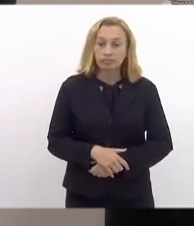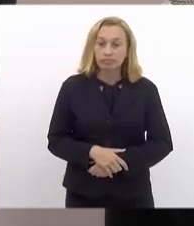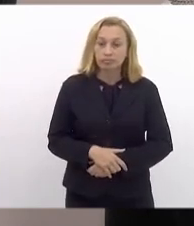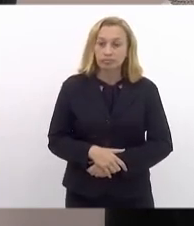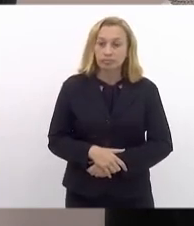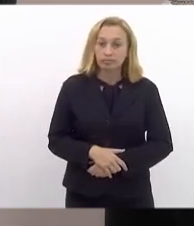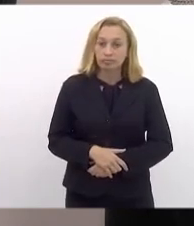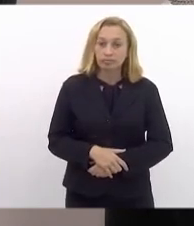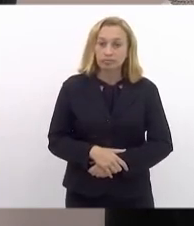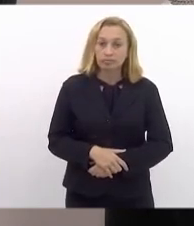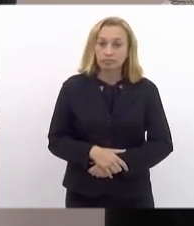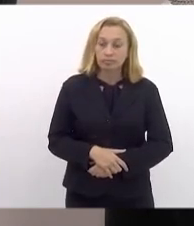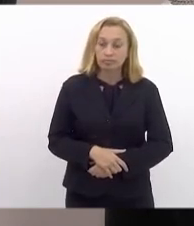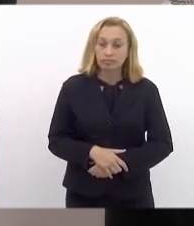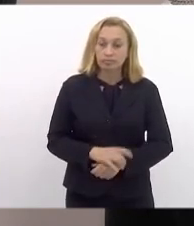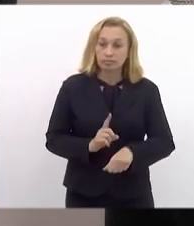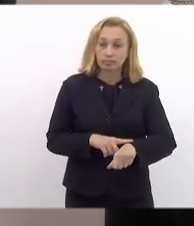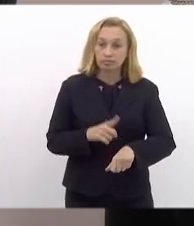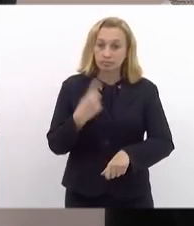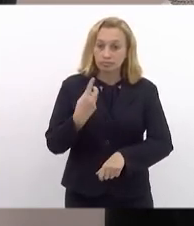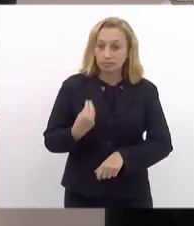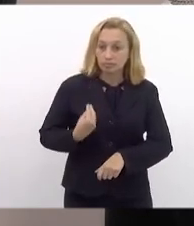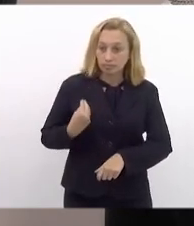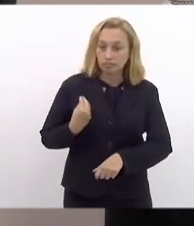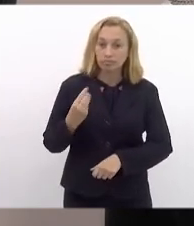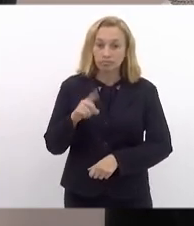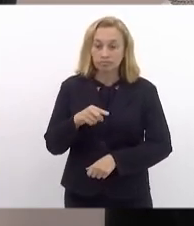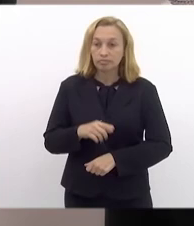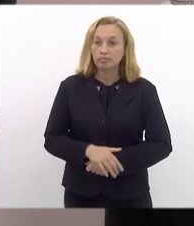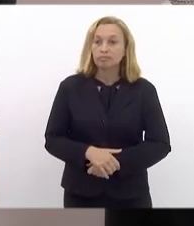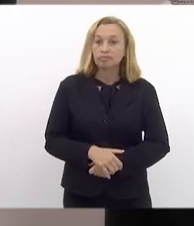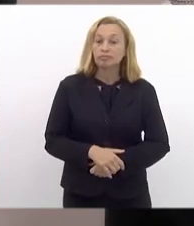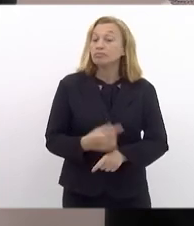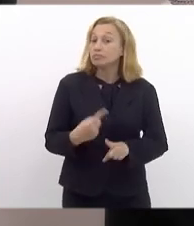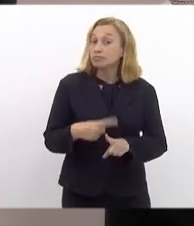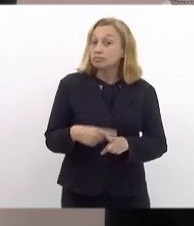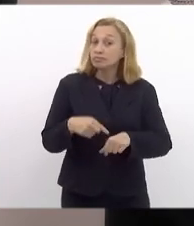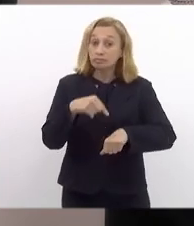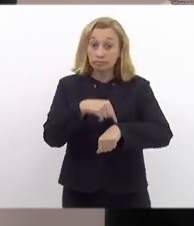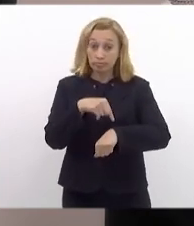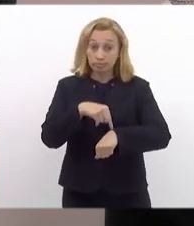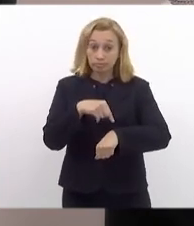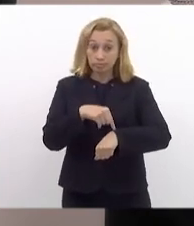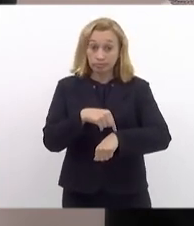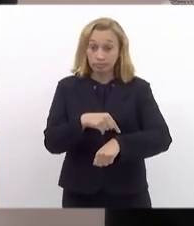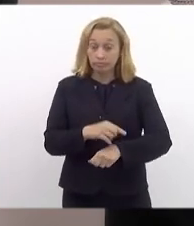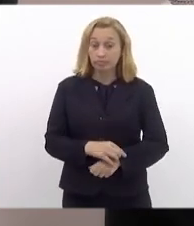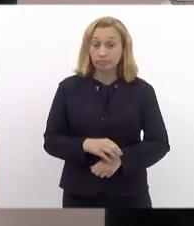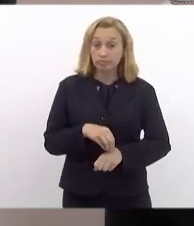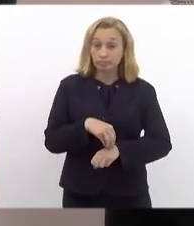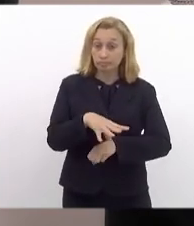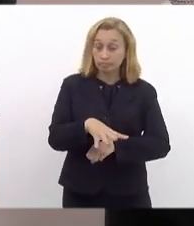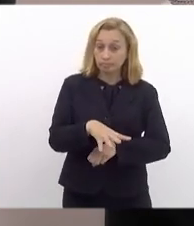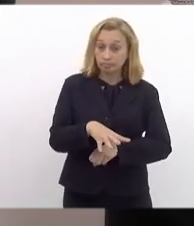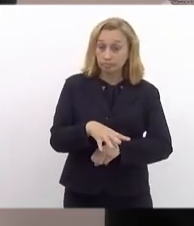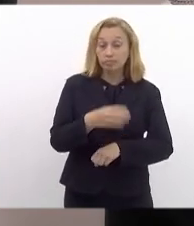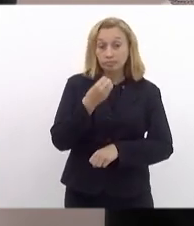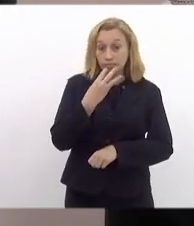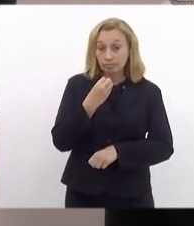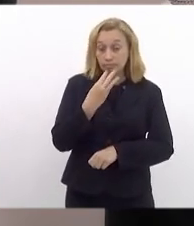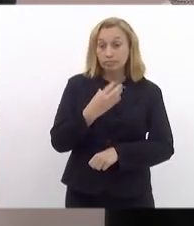nessa encruzilhada e nós estamos o evento não porque no momento os indicadores estão